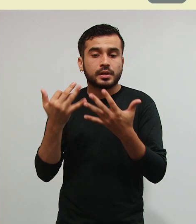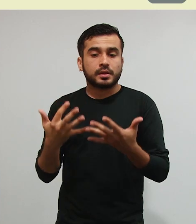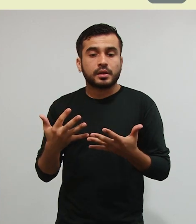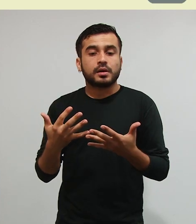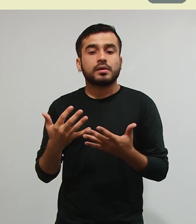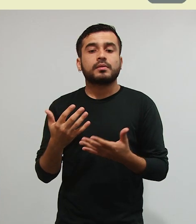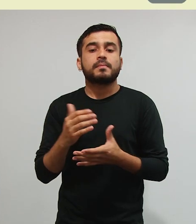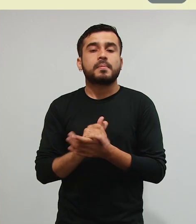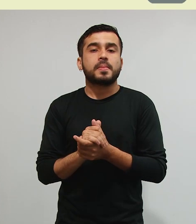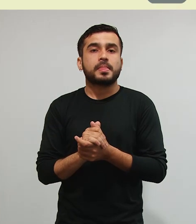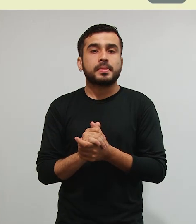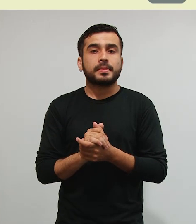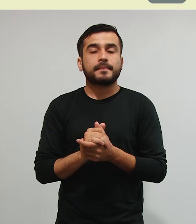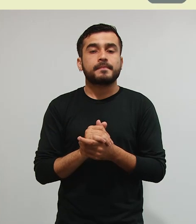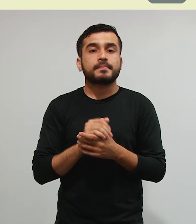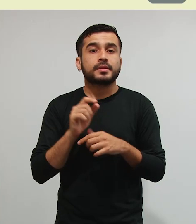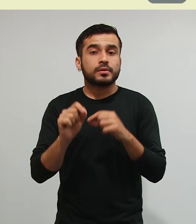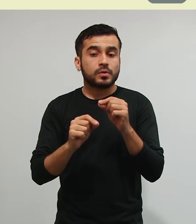considerações